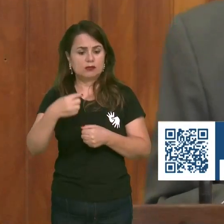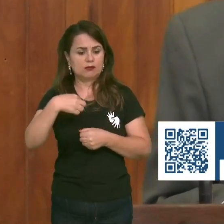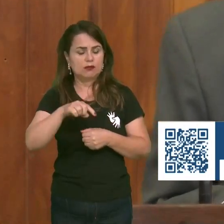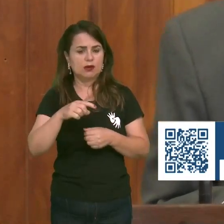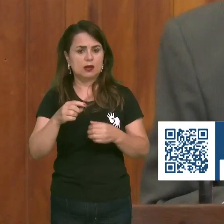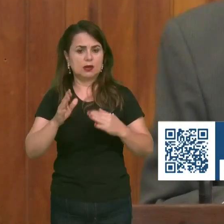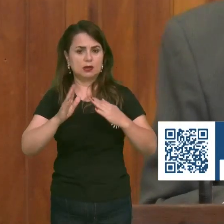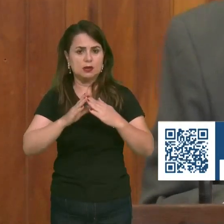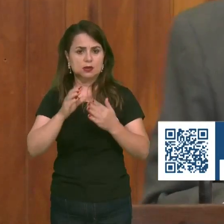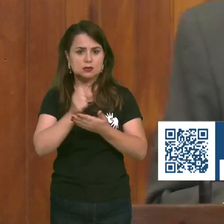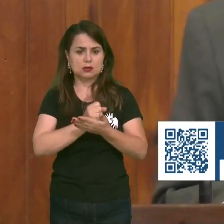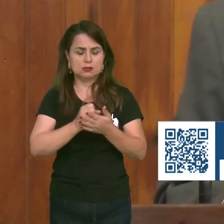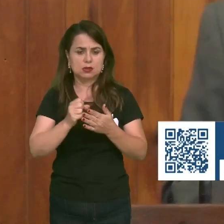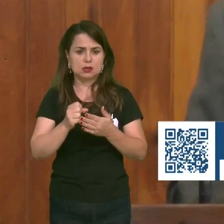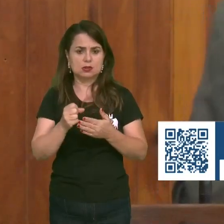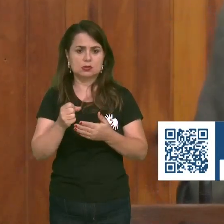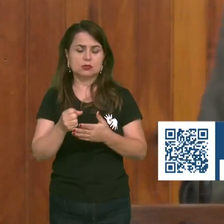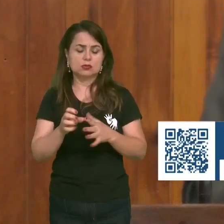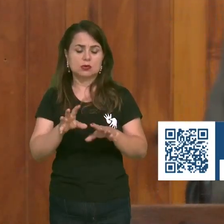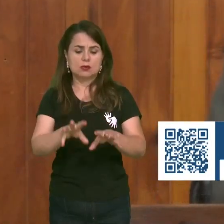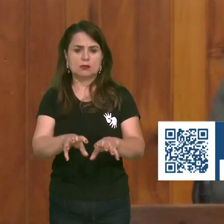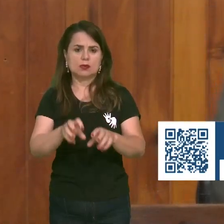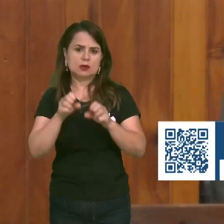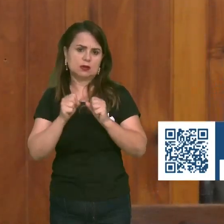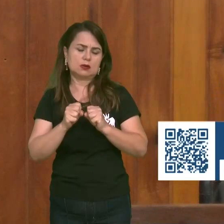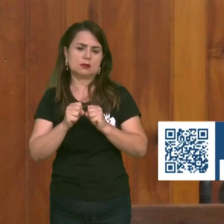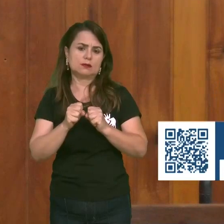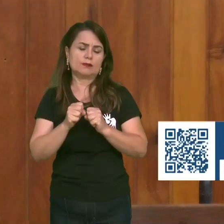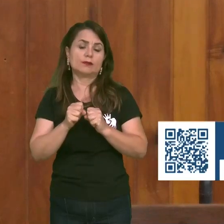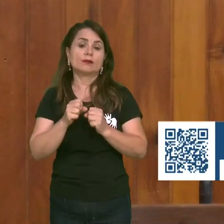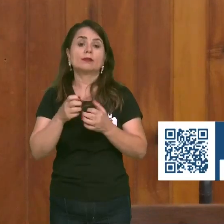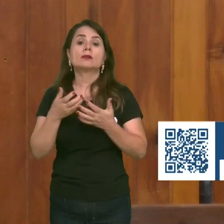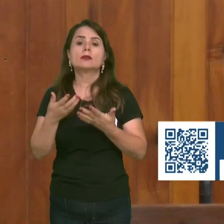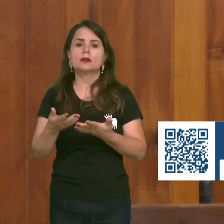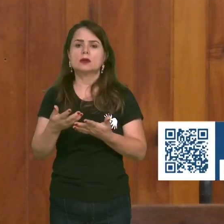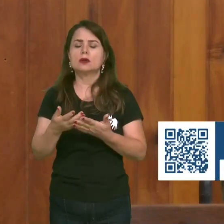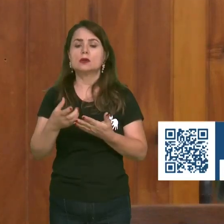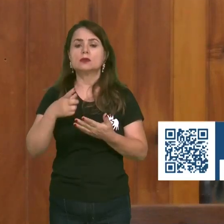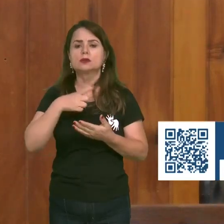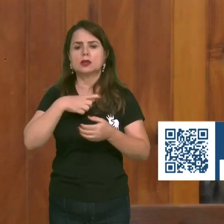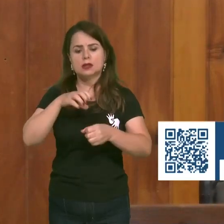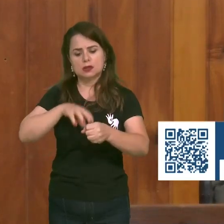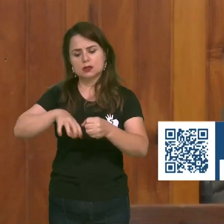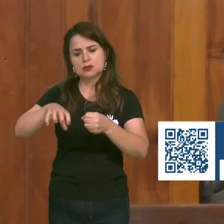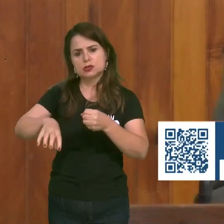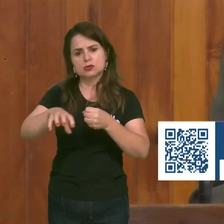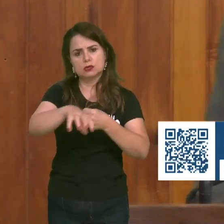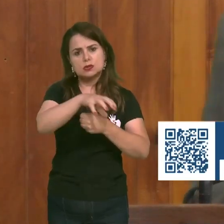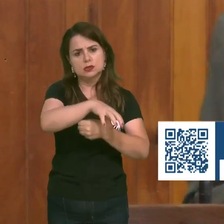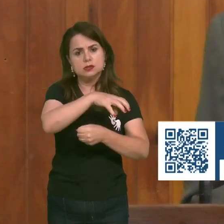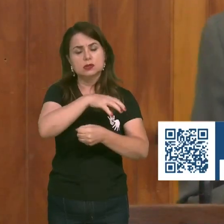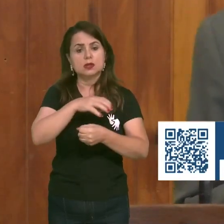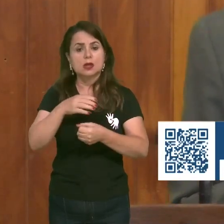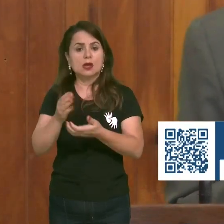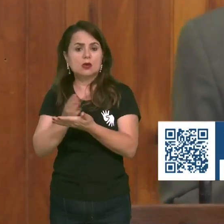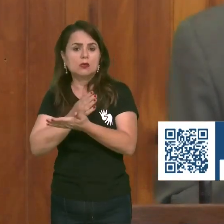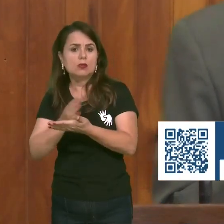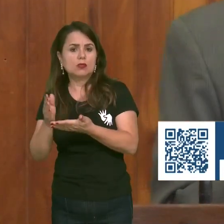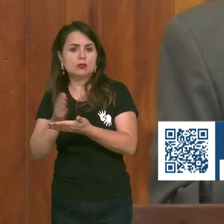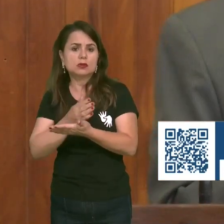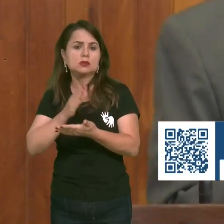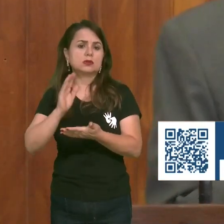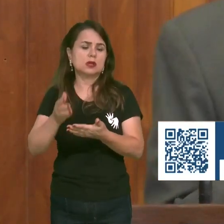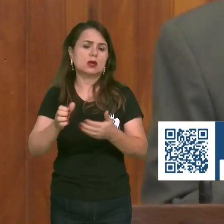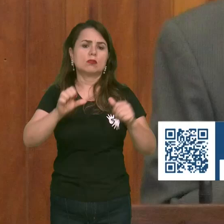porém a prática na prática algumas regiões foram prejudicadas por não possuir